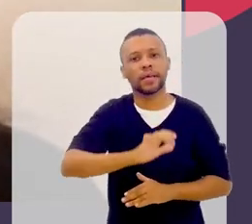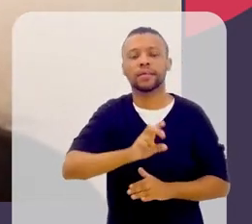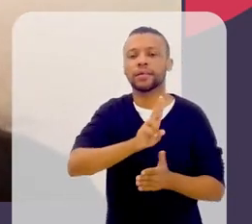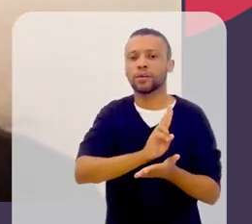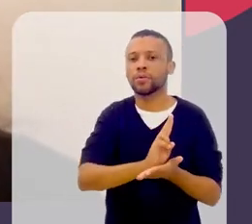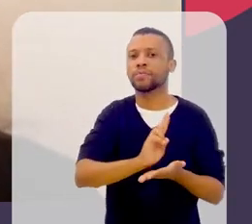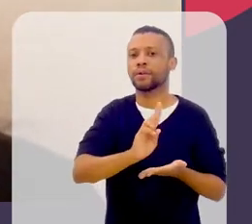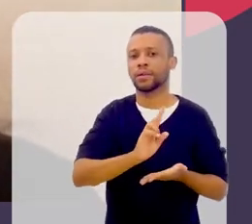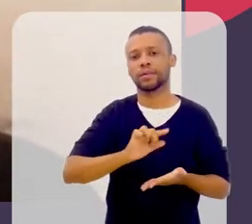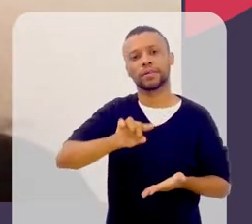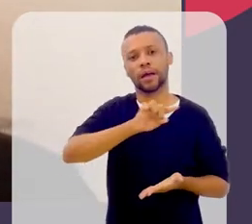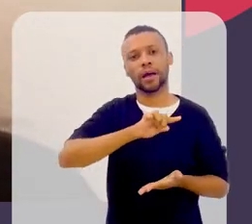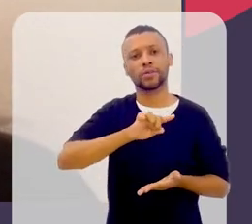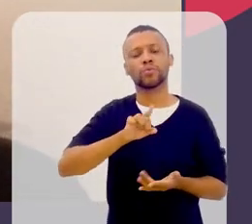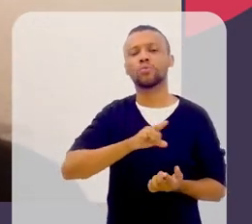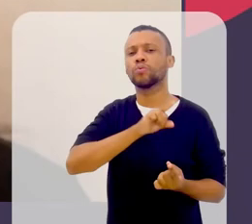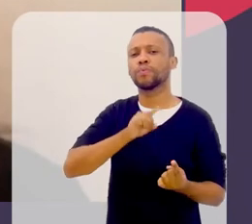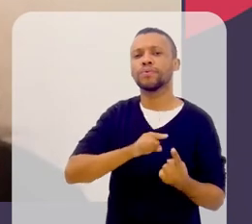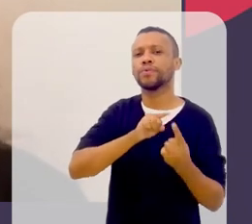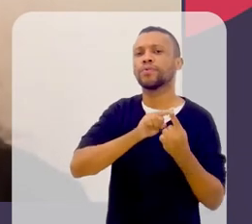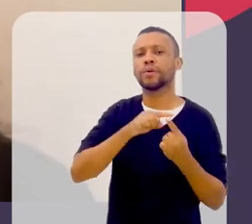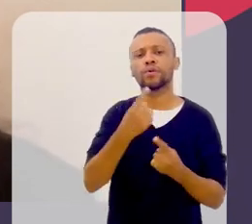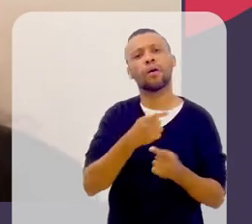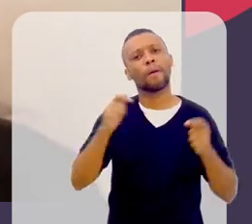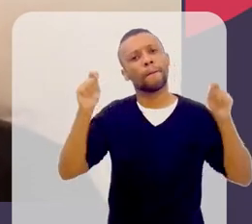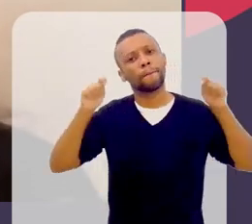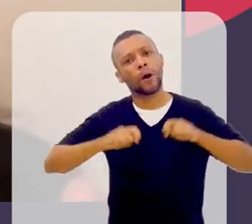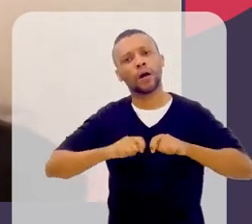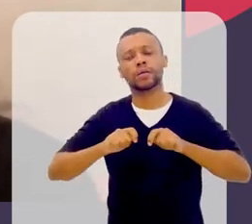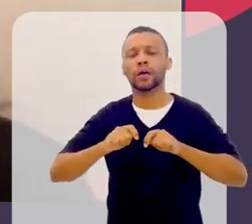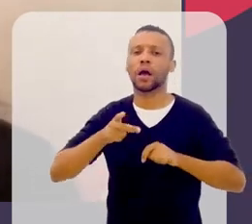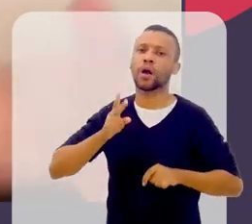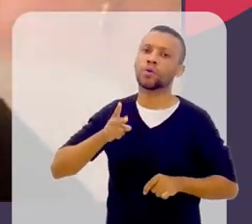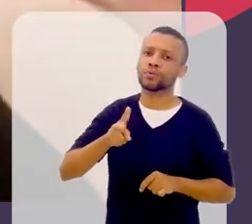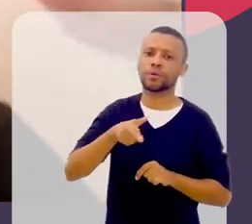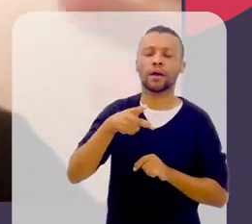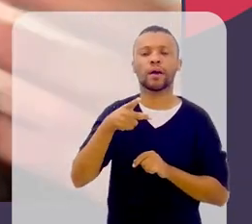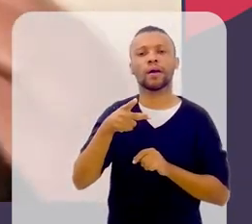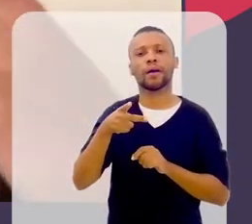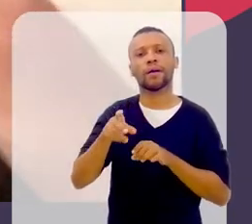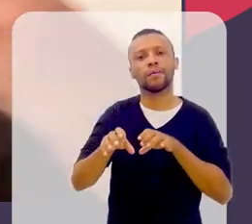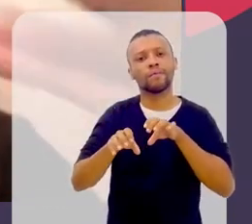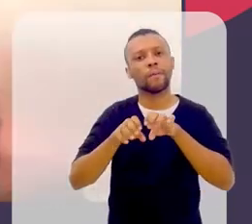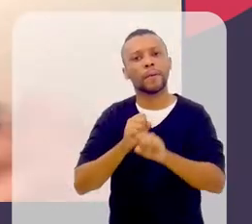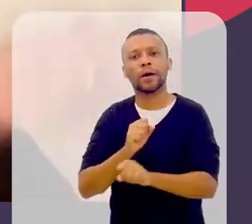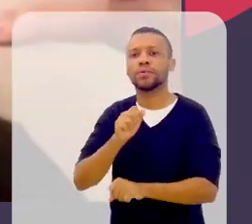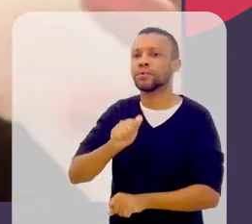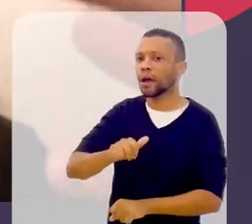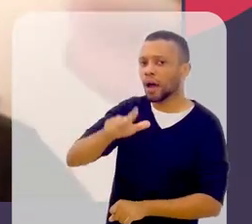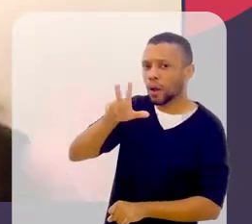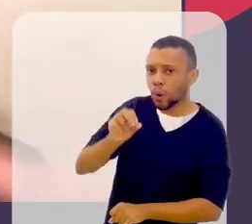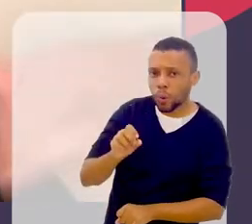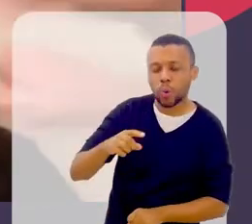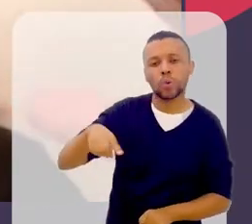na ciência universitária para que a gente possa continuar formando, né?